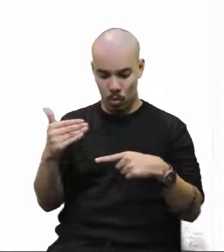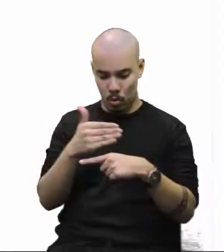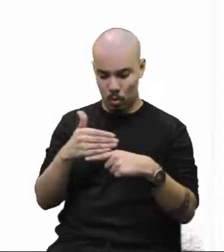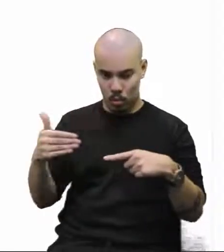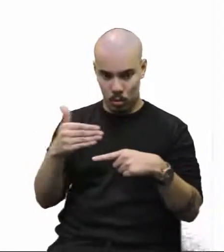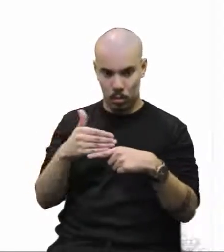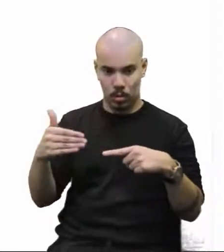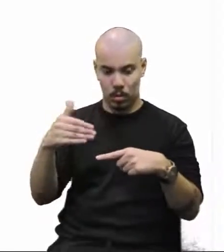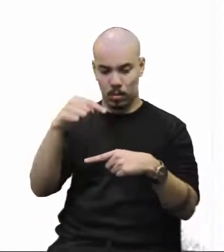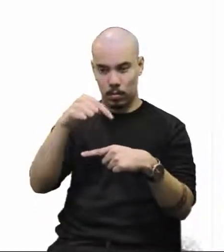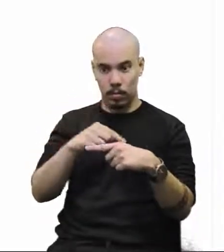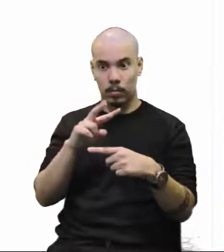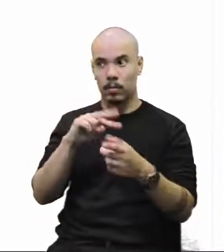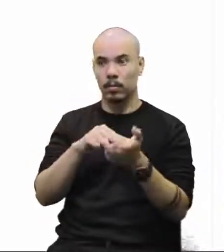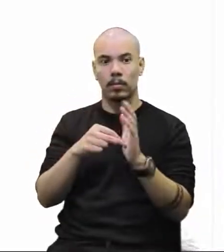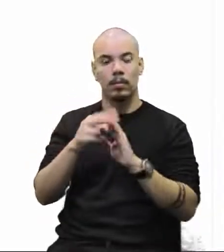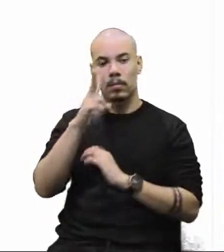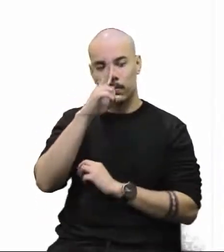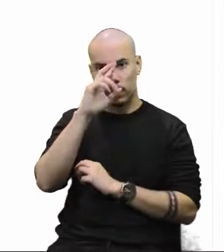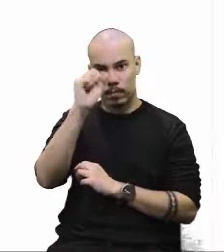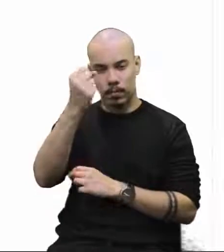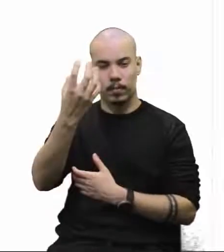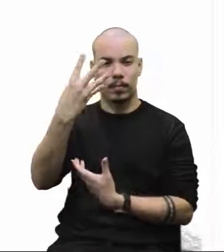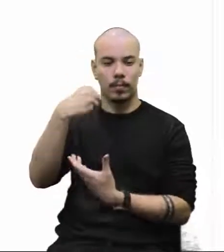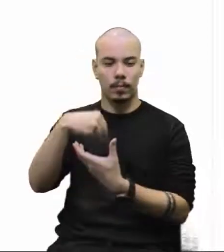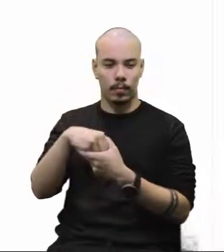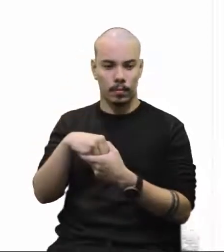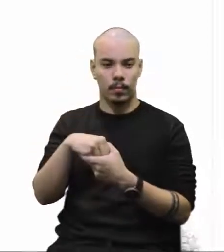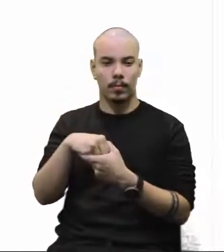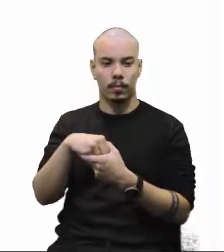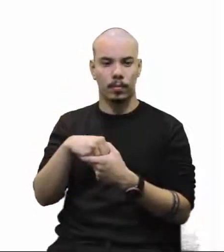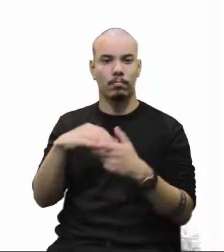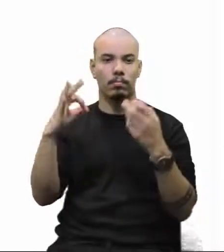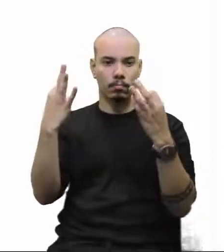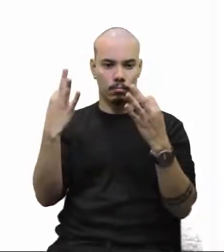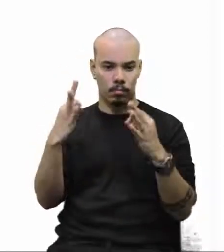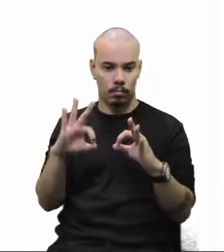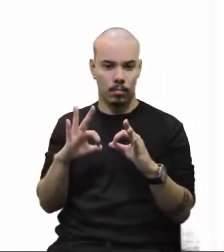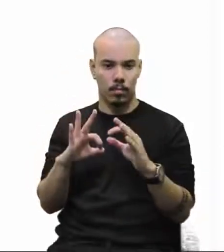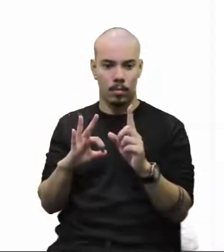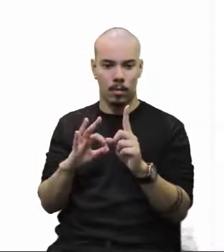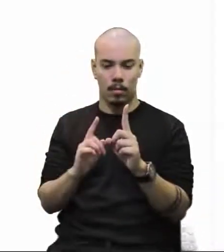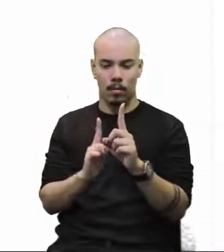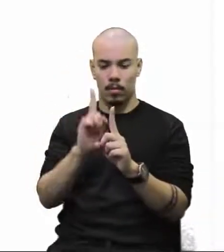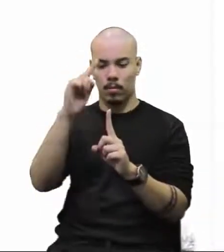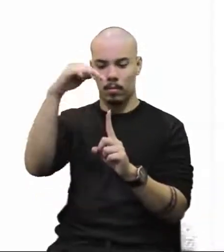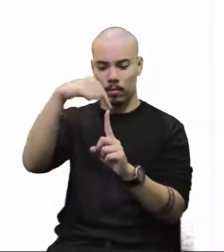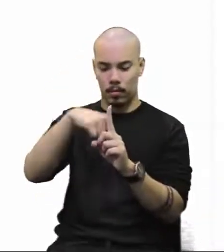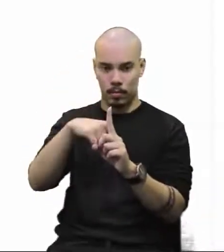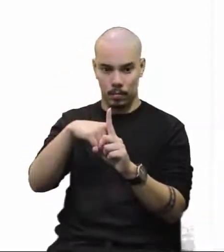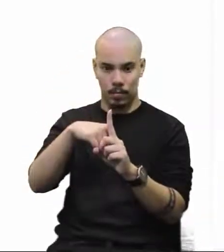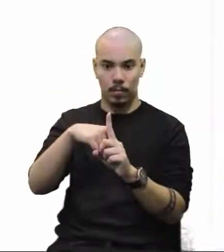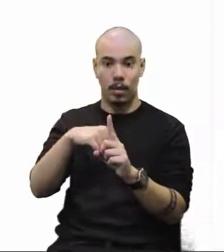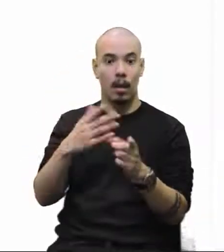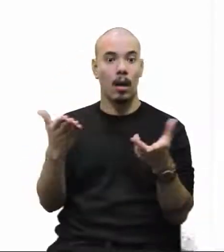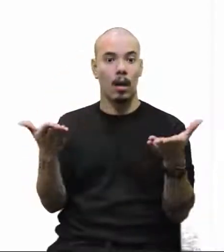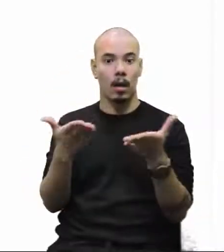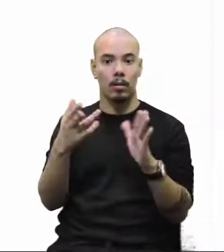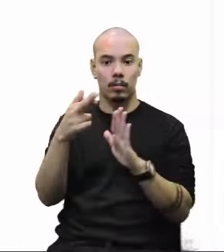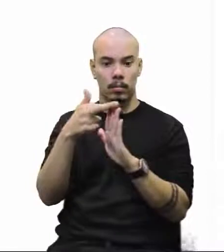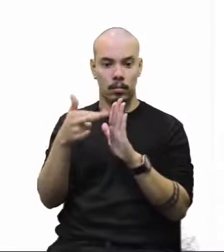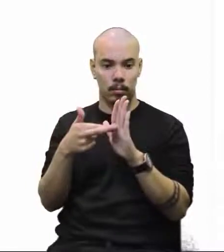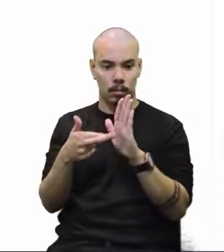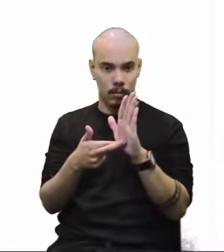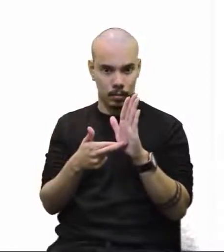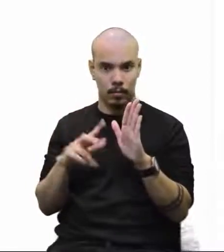E uma força magnética, com certeza para cima, senão ele cai. E agora, pela regra do